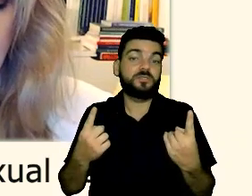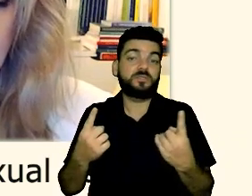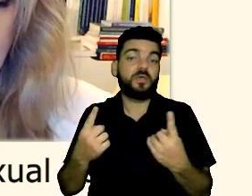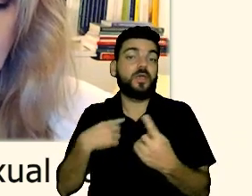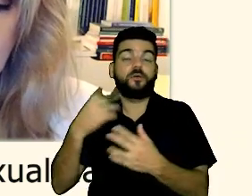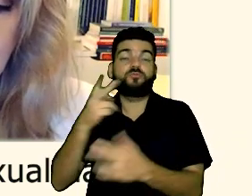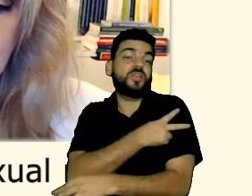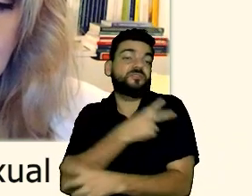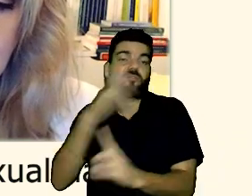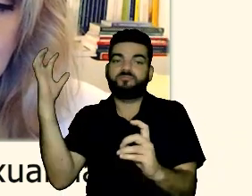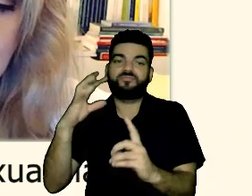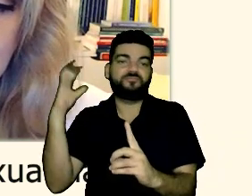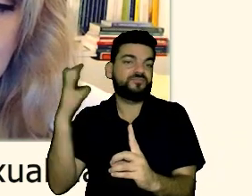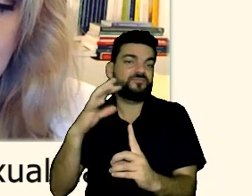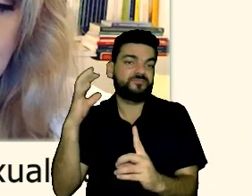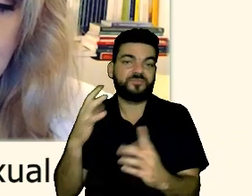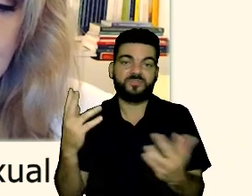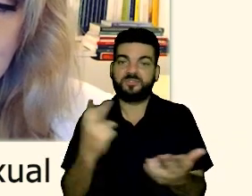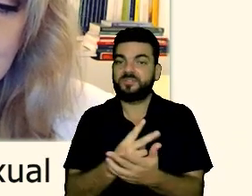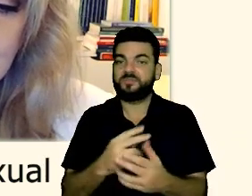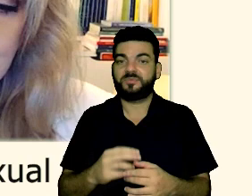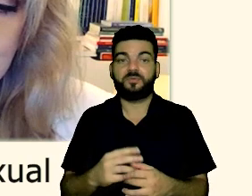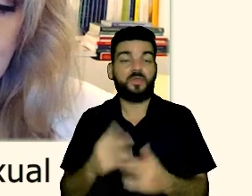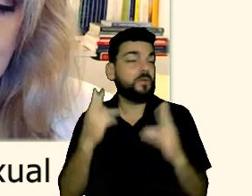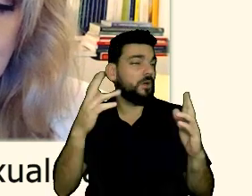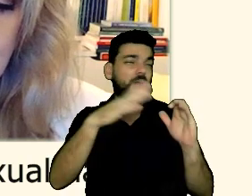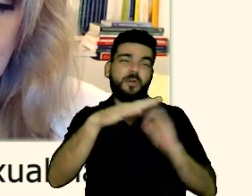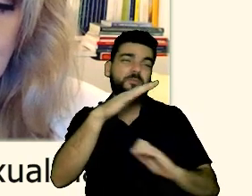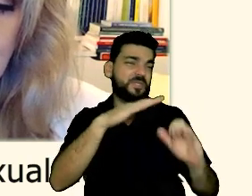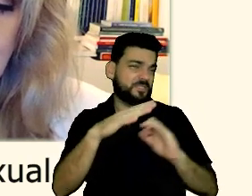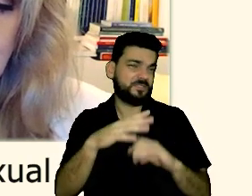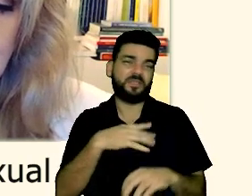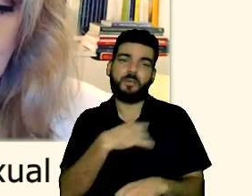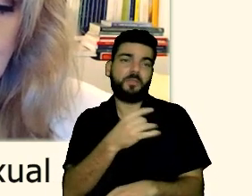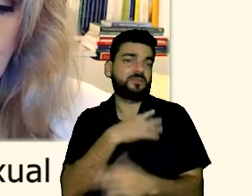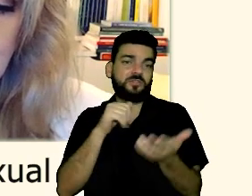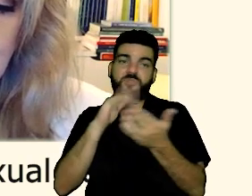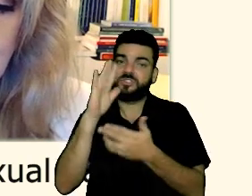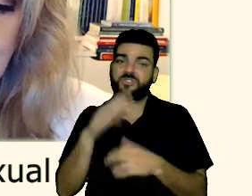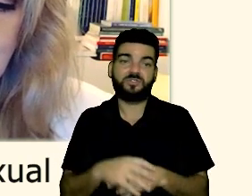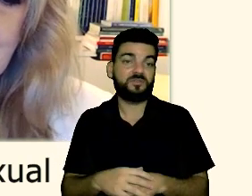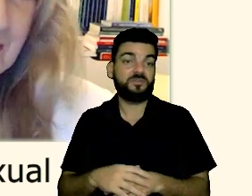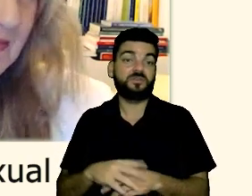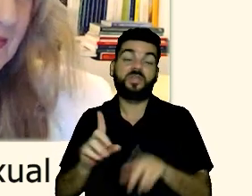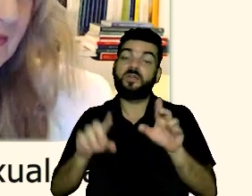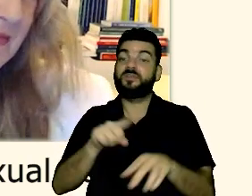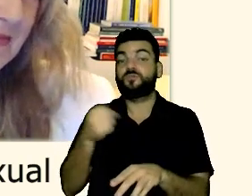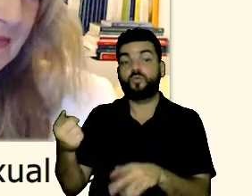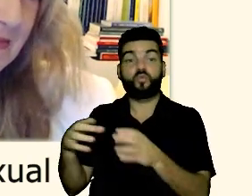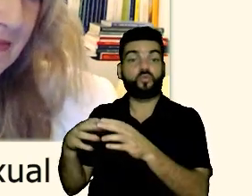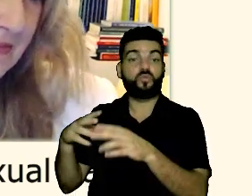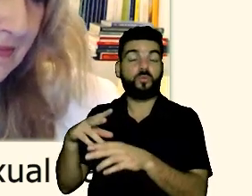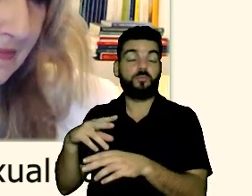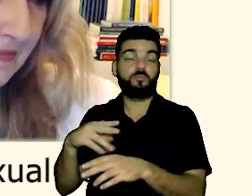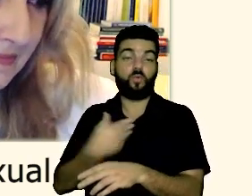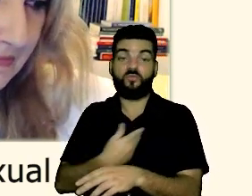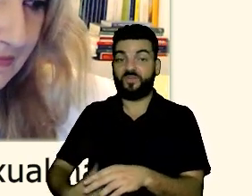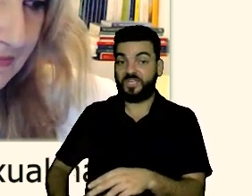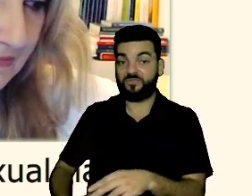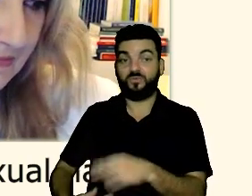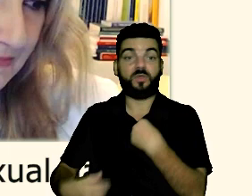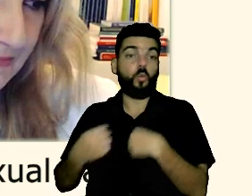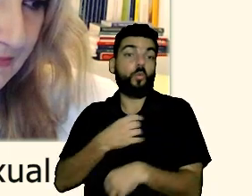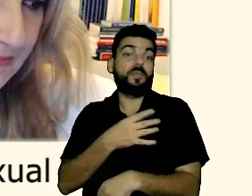área. É uma espécie de um ser demitido um pouco mais leve, né? Mas que tem o mesmo impacto, um impacto muito parecido